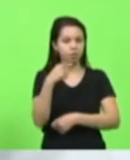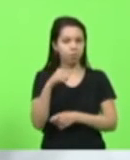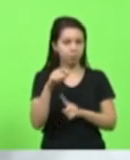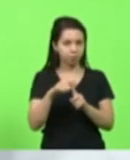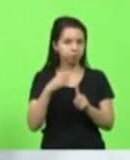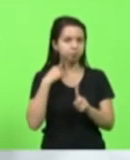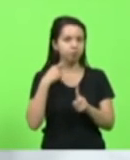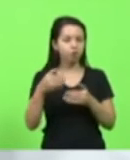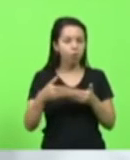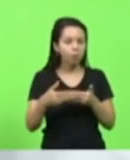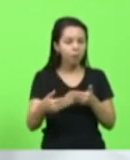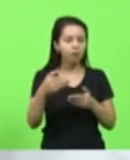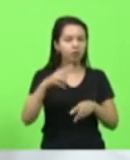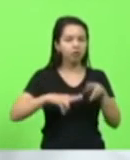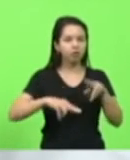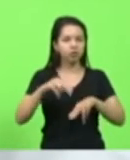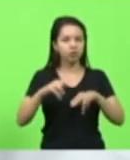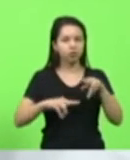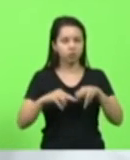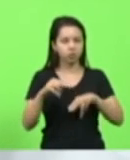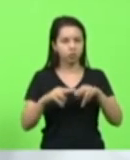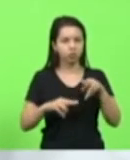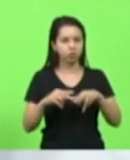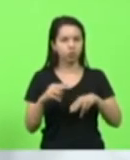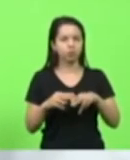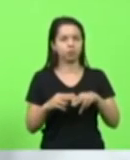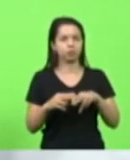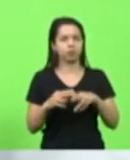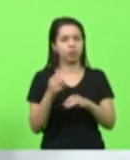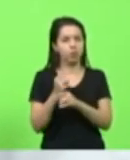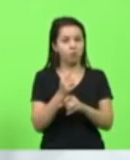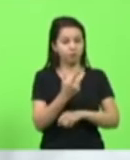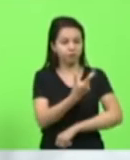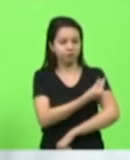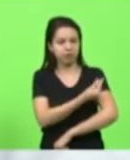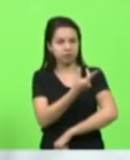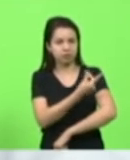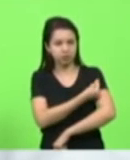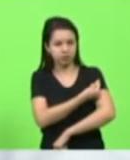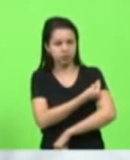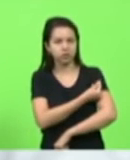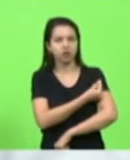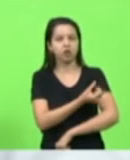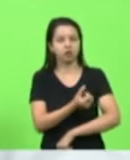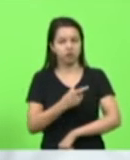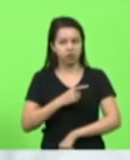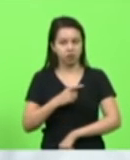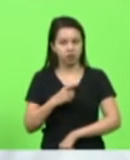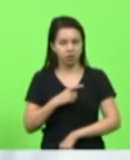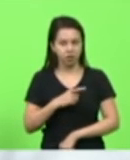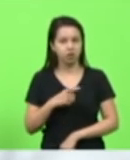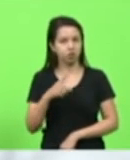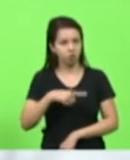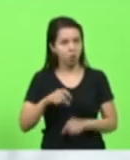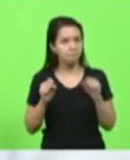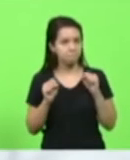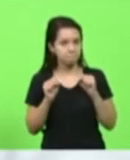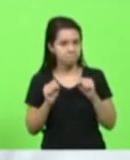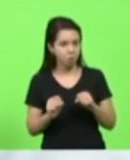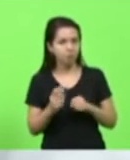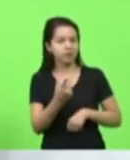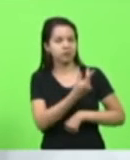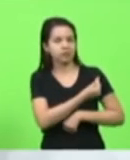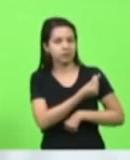de junho, pelo quantitativo de vacinas disponíveis, nós podermos vacinar